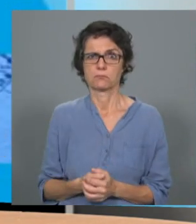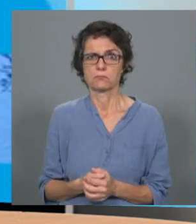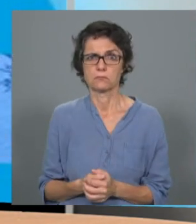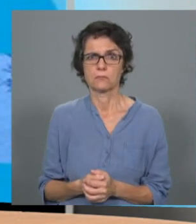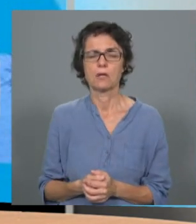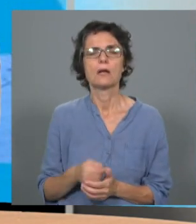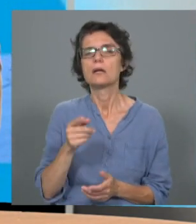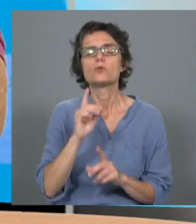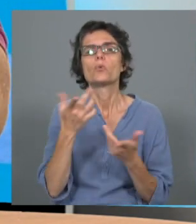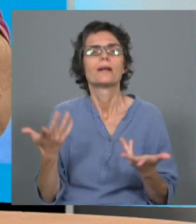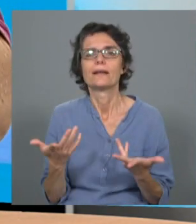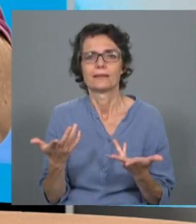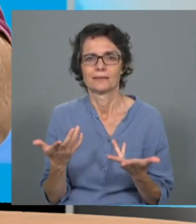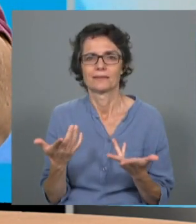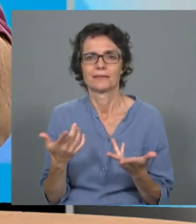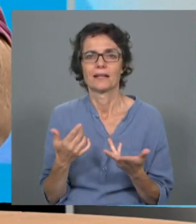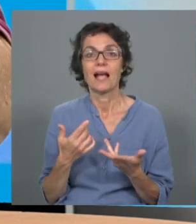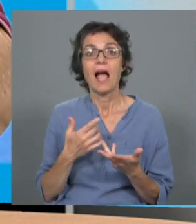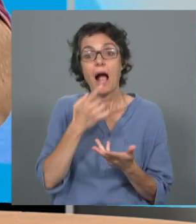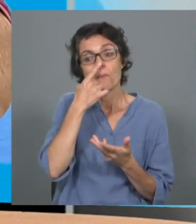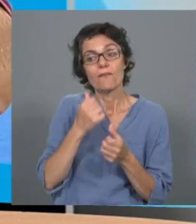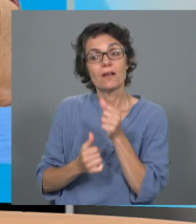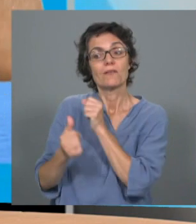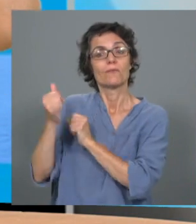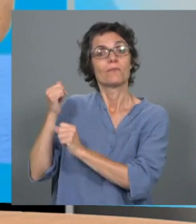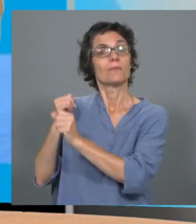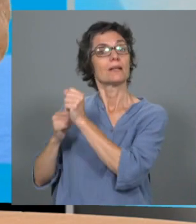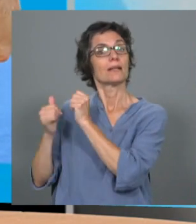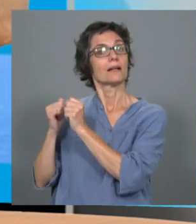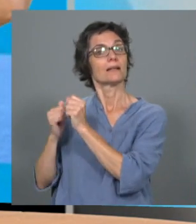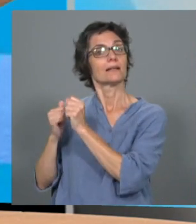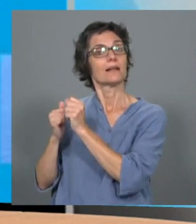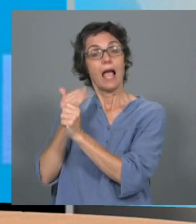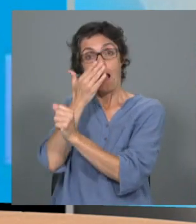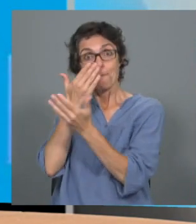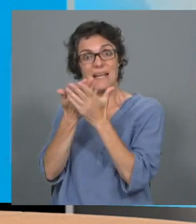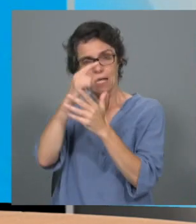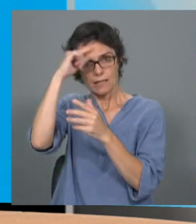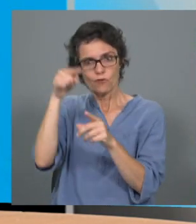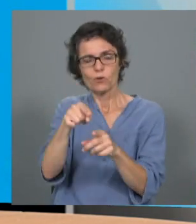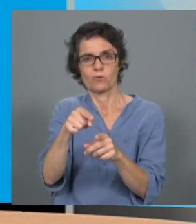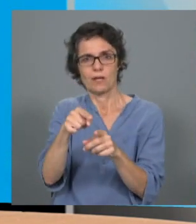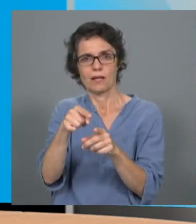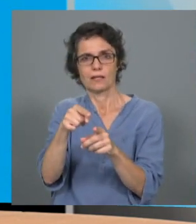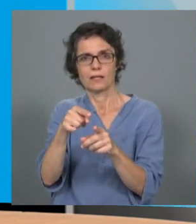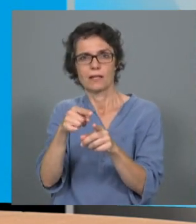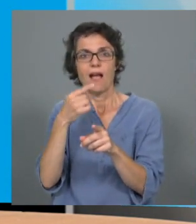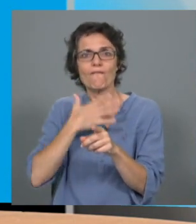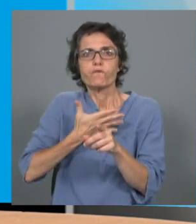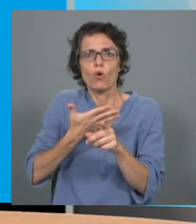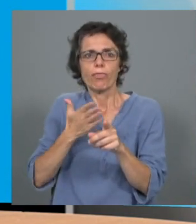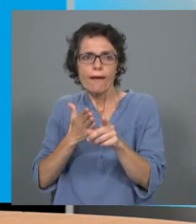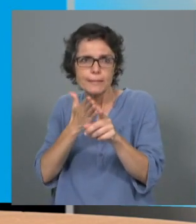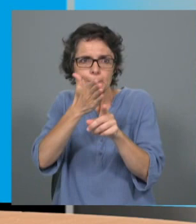o querer voltar para trás. É o não querer realmente avançar, sabendo que Deus nos vai ajudar a